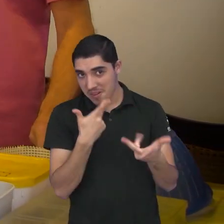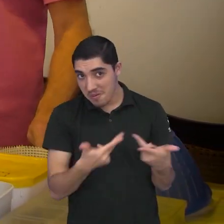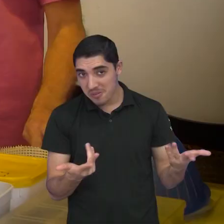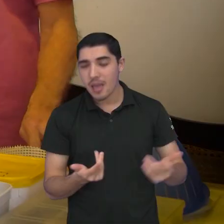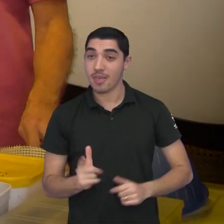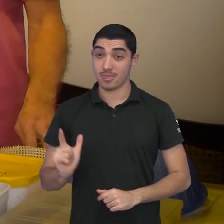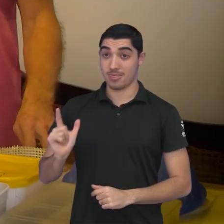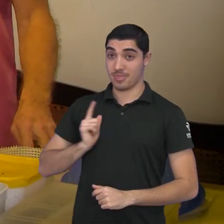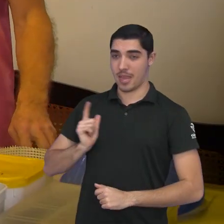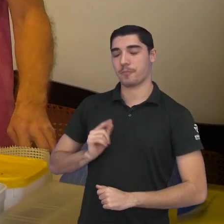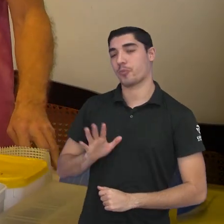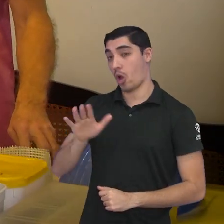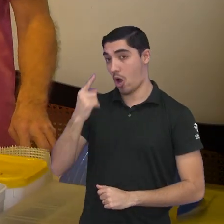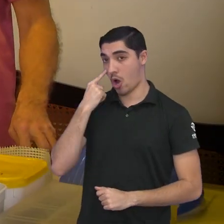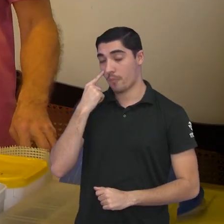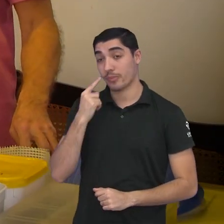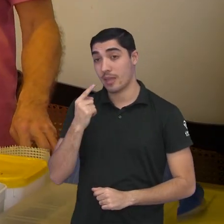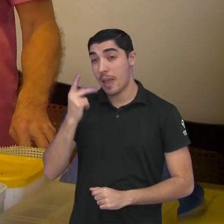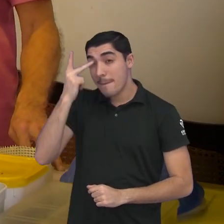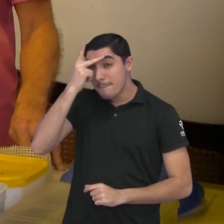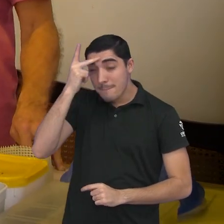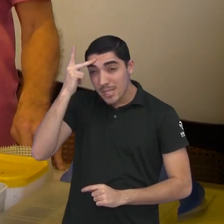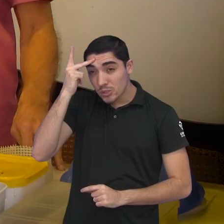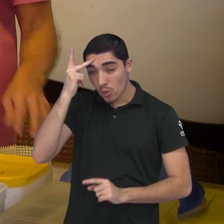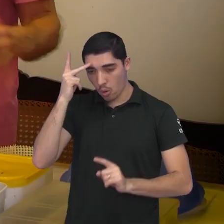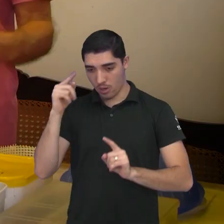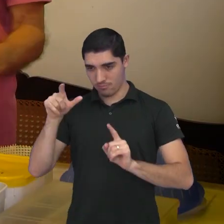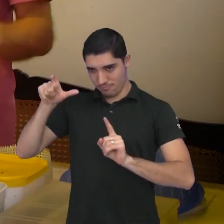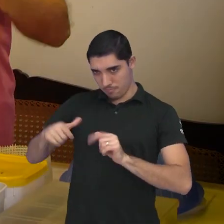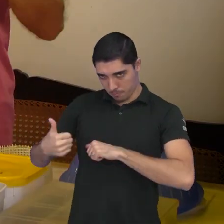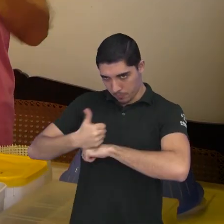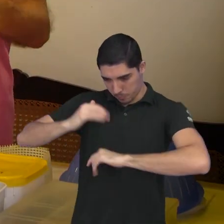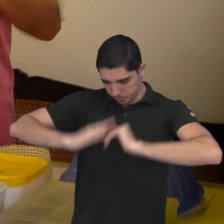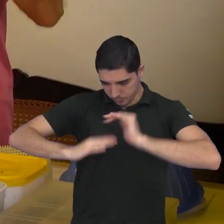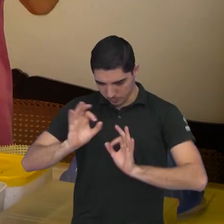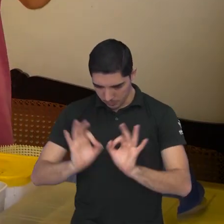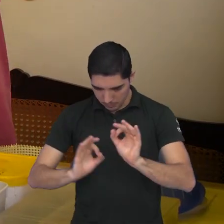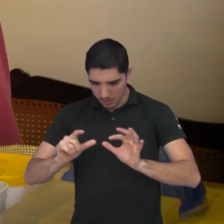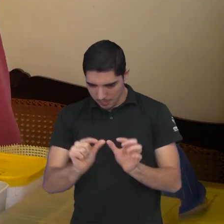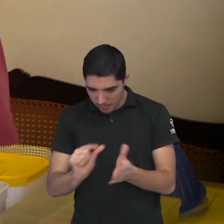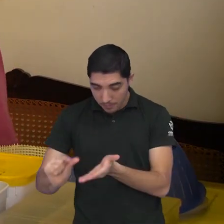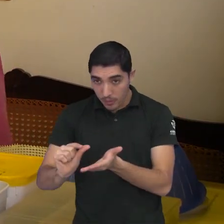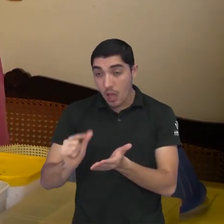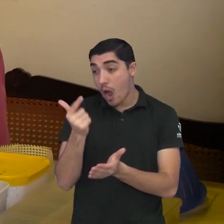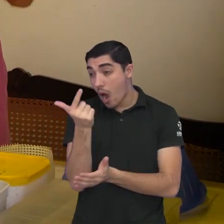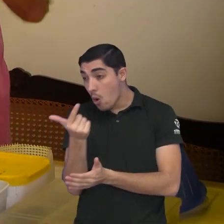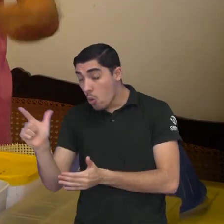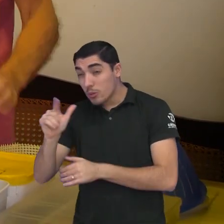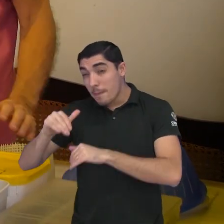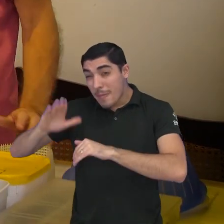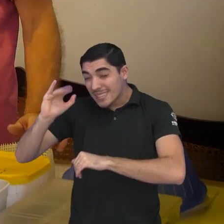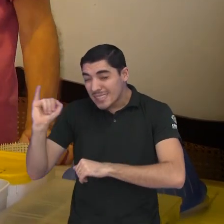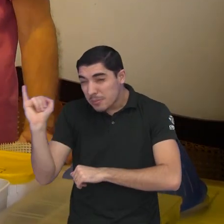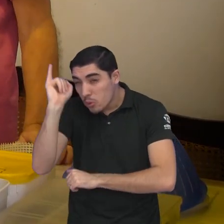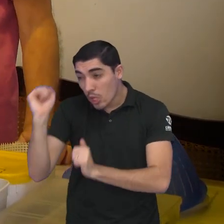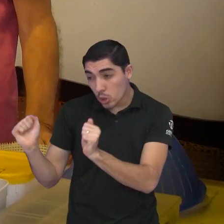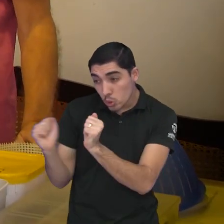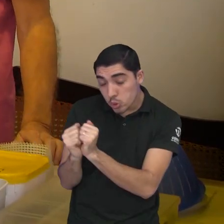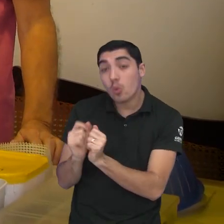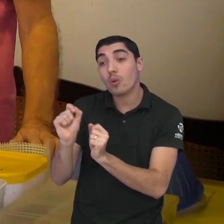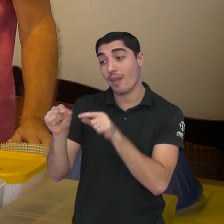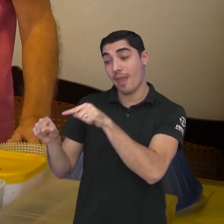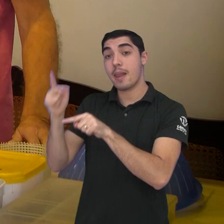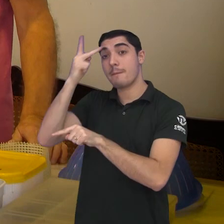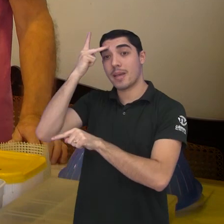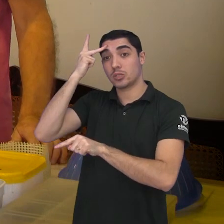mais importante para um mosaicista que faz arte mural é aquele profissional que coloca e instala o mosaico para você na parede.